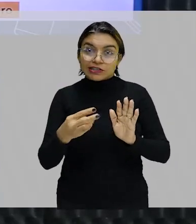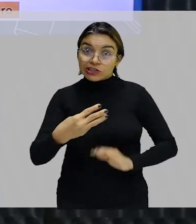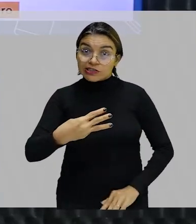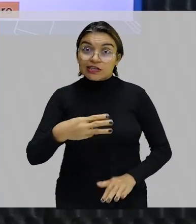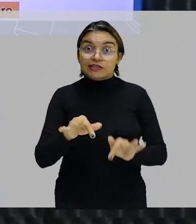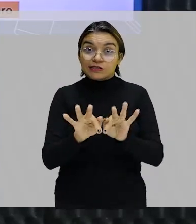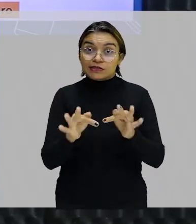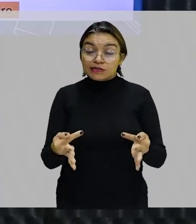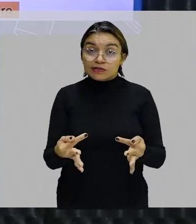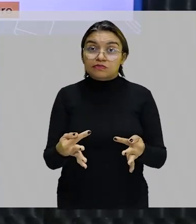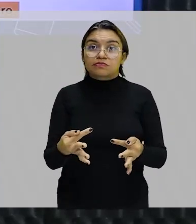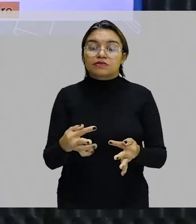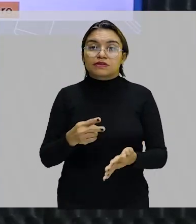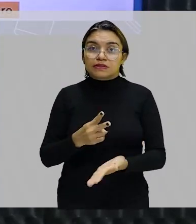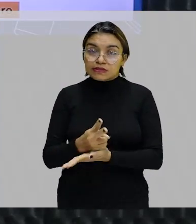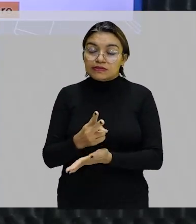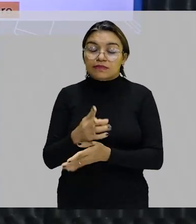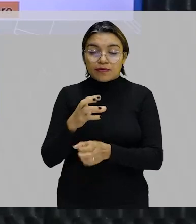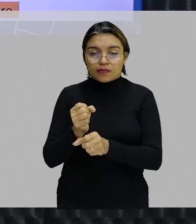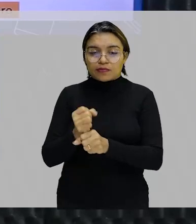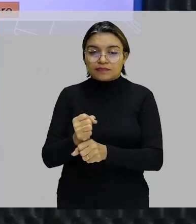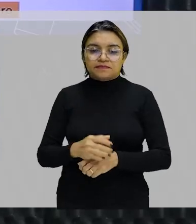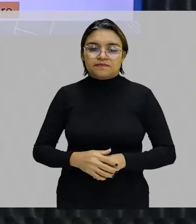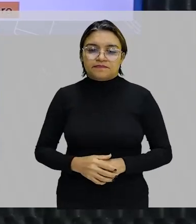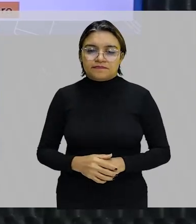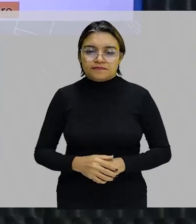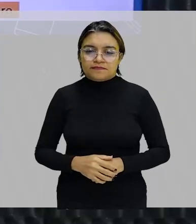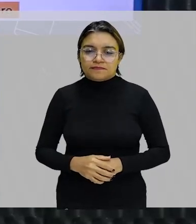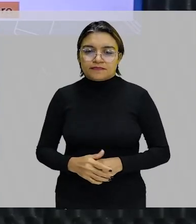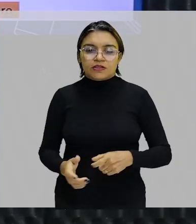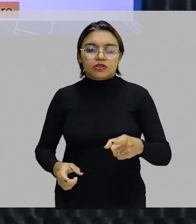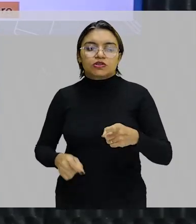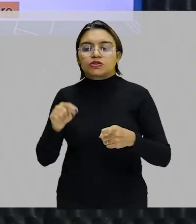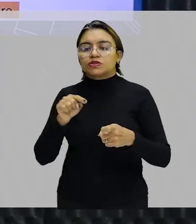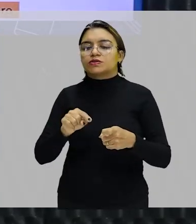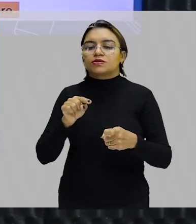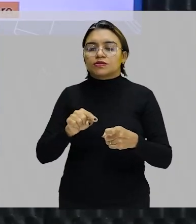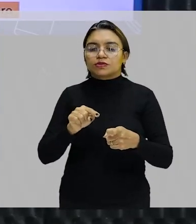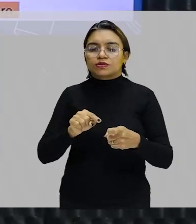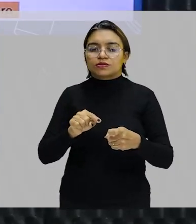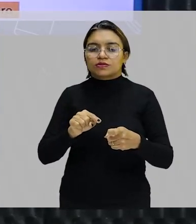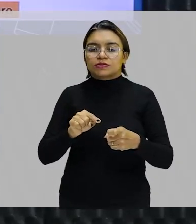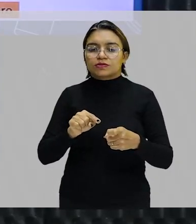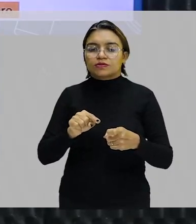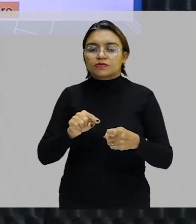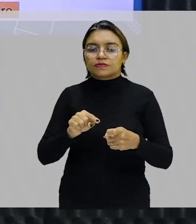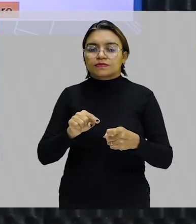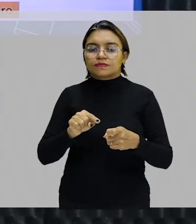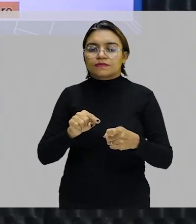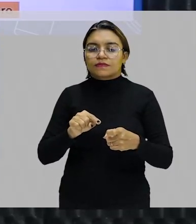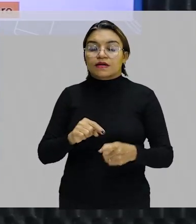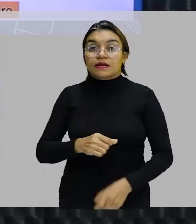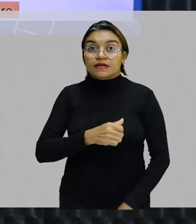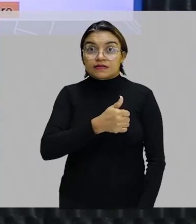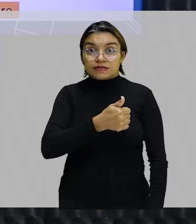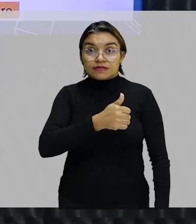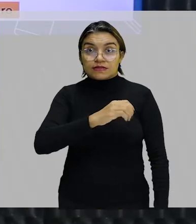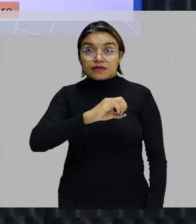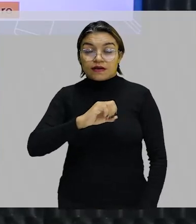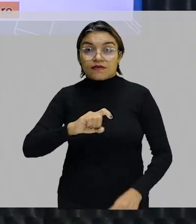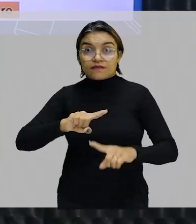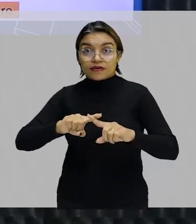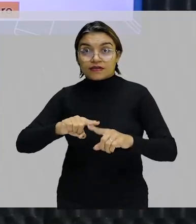resolver sempre através da regra de 3. Então, o que vai ser o X agora? 100 vezes 180